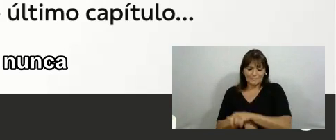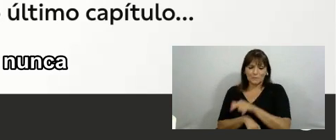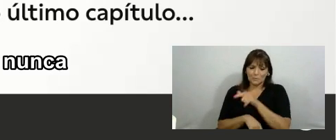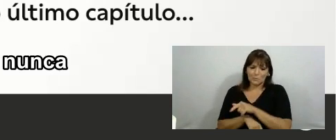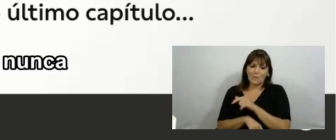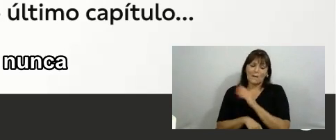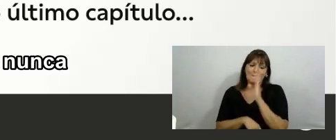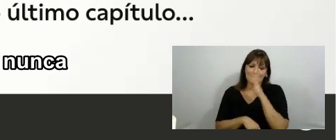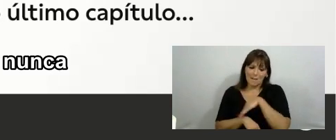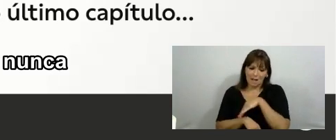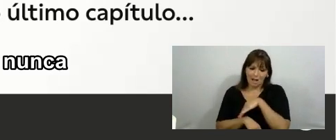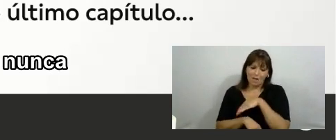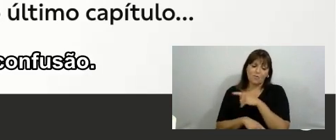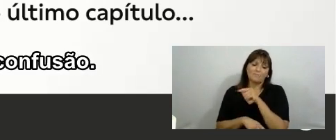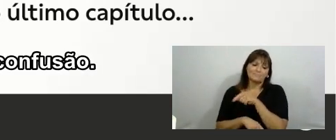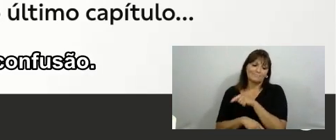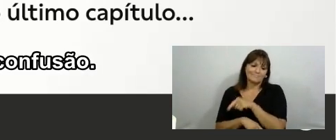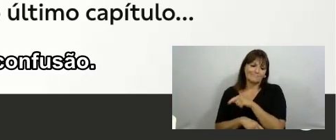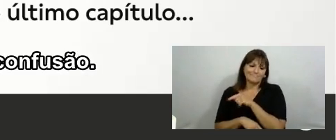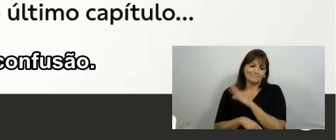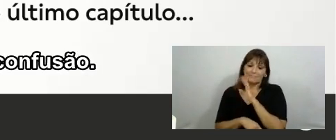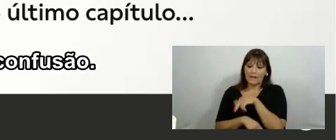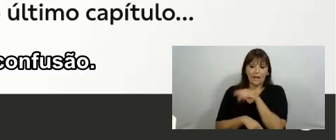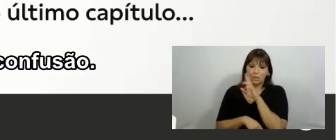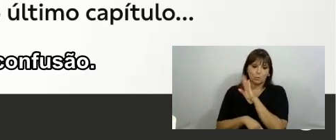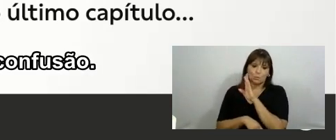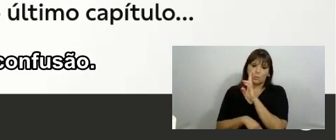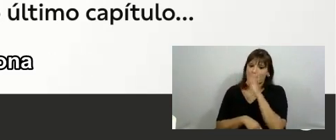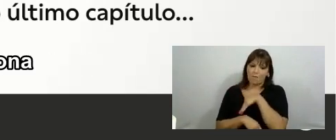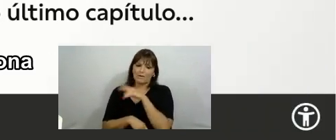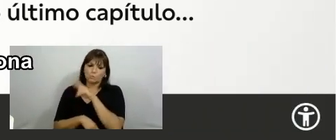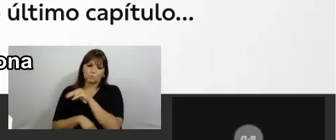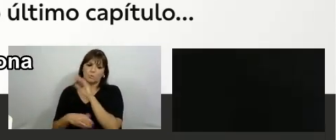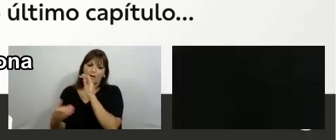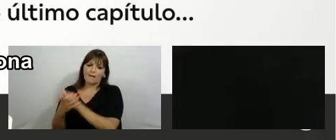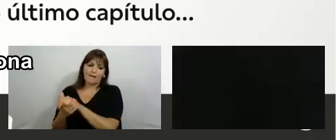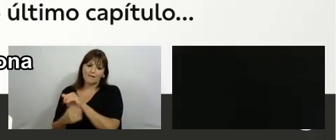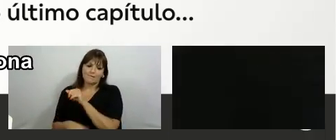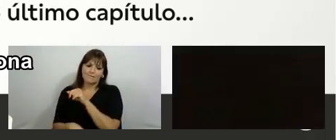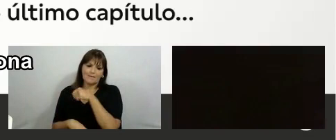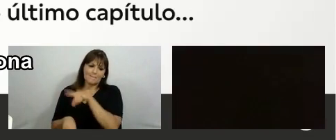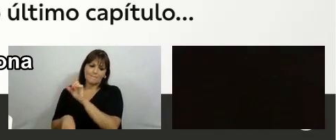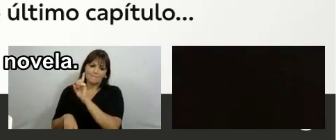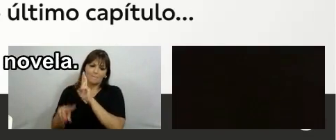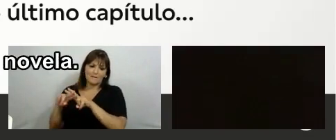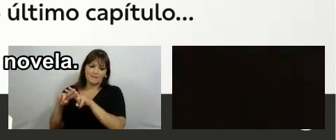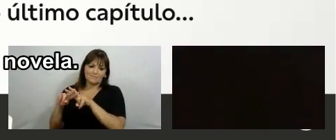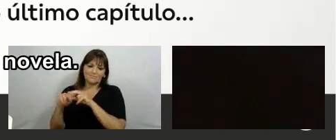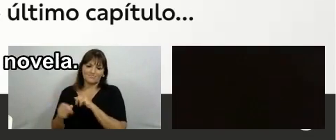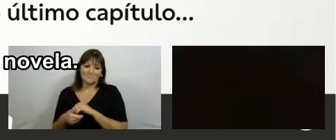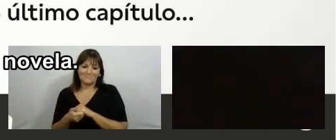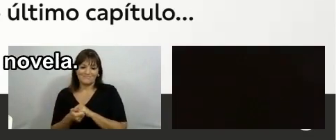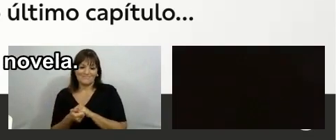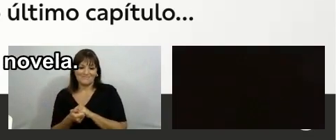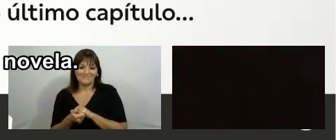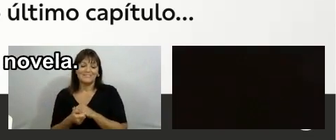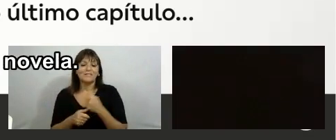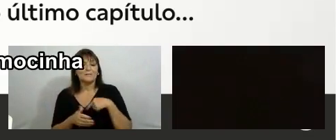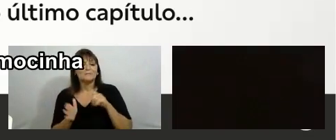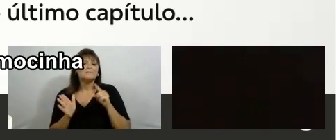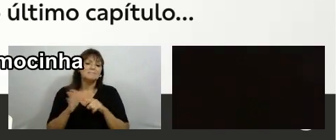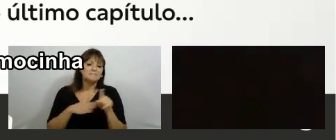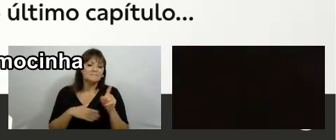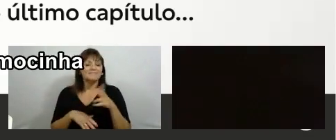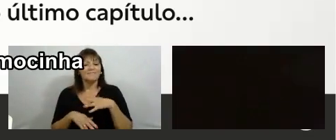morre, ele nunca casa, o malvado nunca casa no final, né? Também é uma confusão. Então, a gente se questiona se a gente quer mesmo uma novela, a